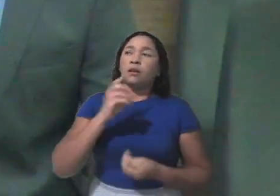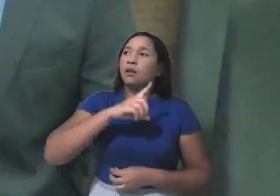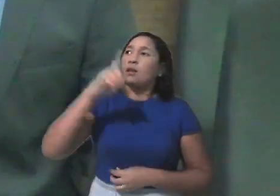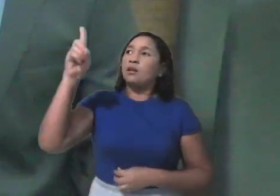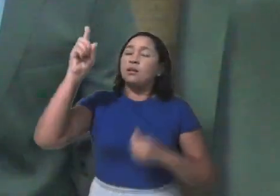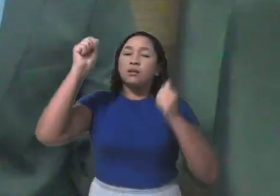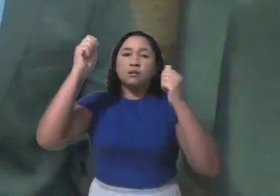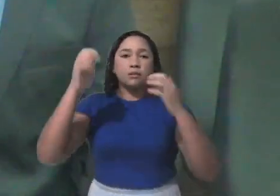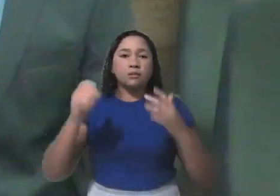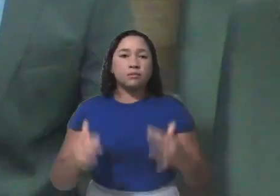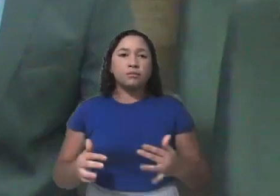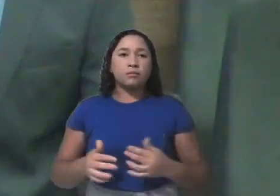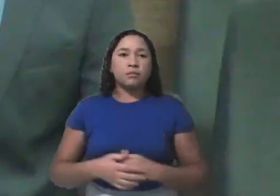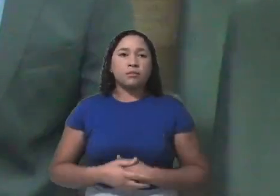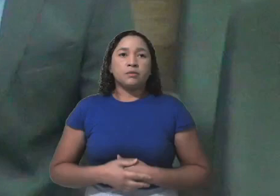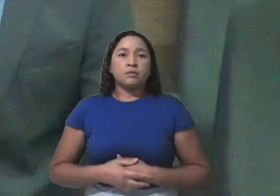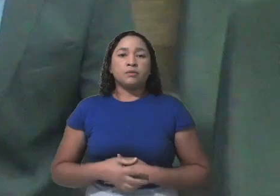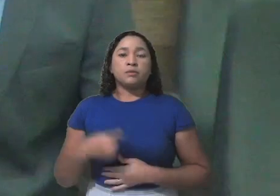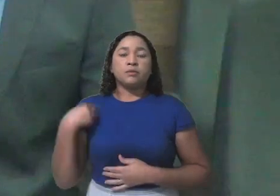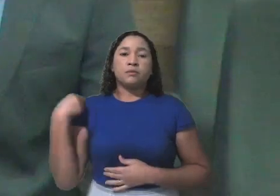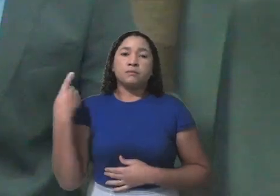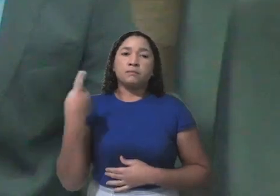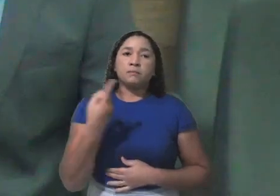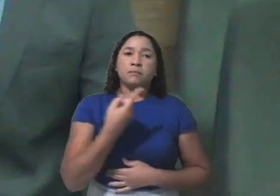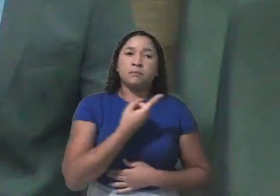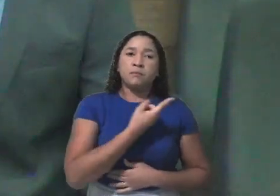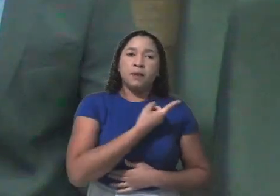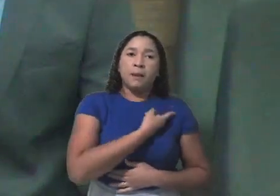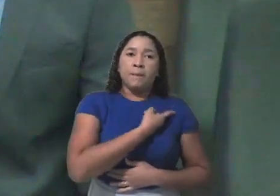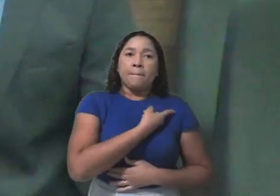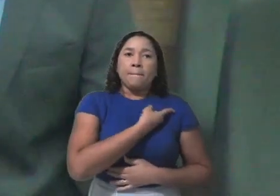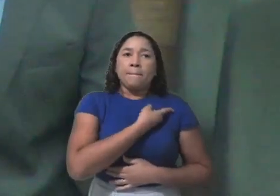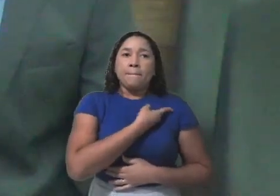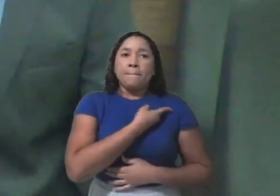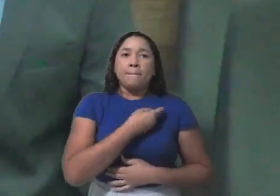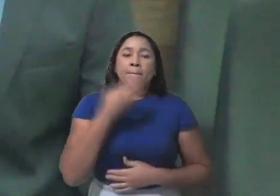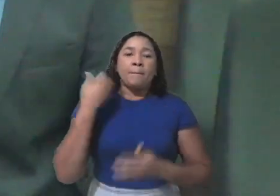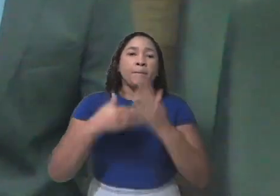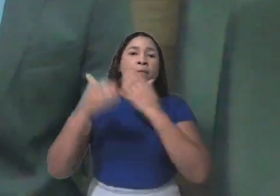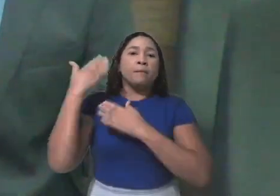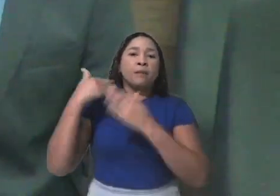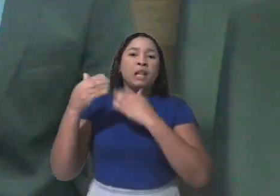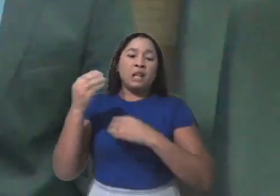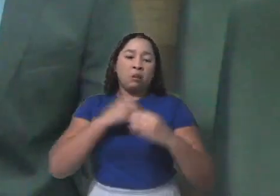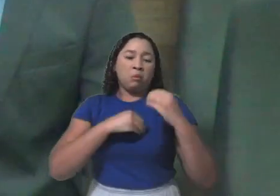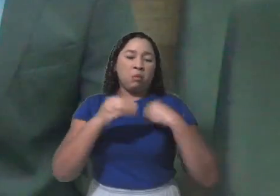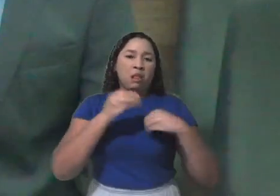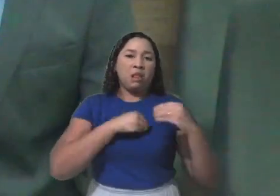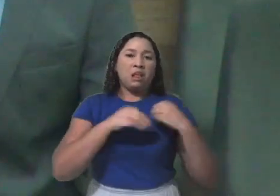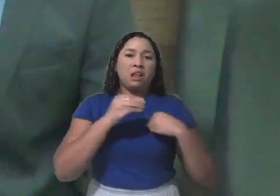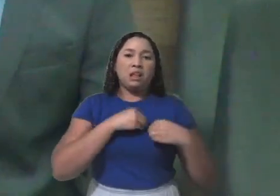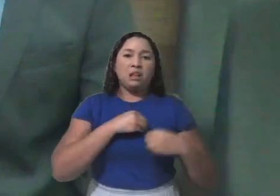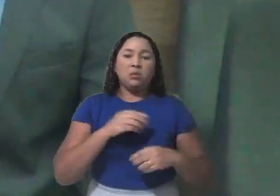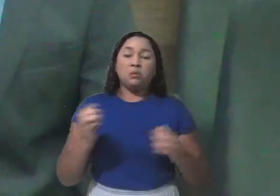somos nós éramos jambu e fomos enxertados na oliveira?